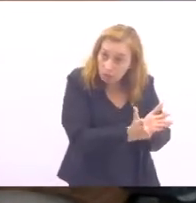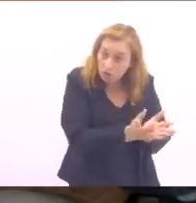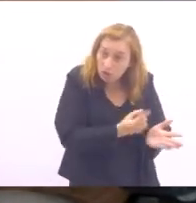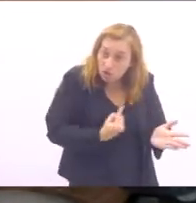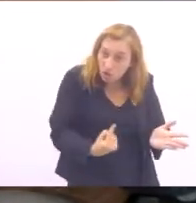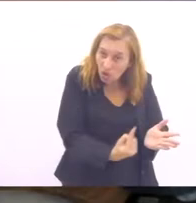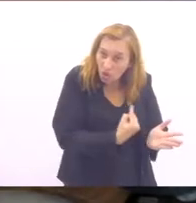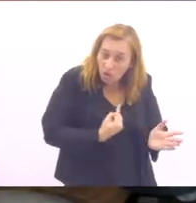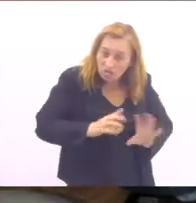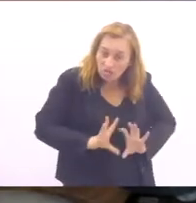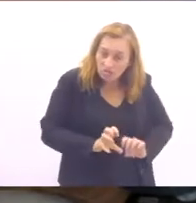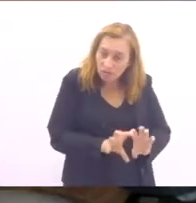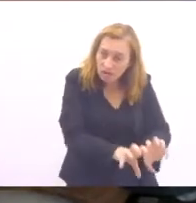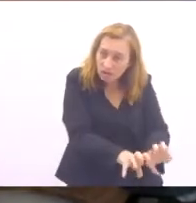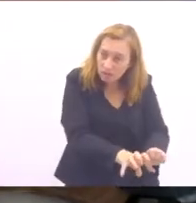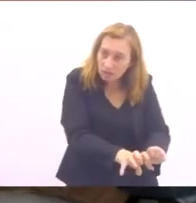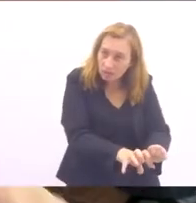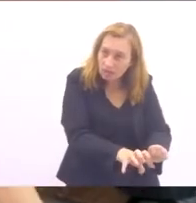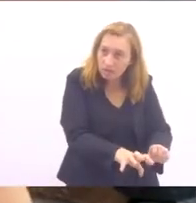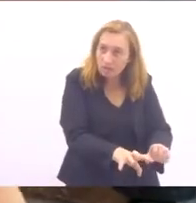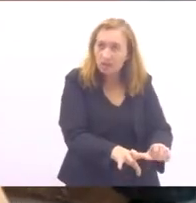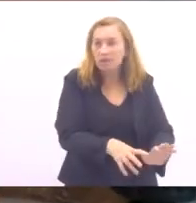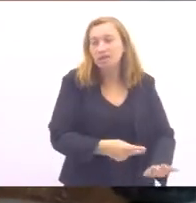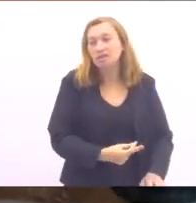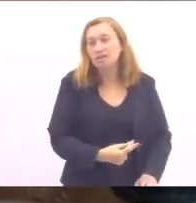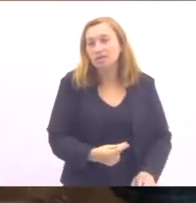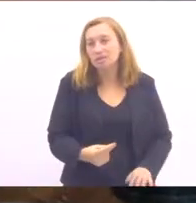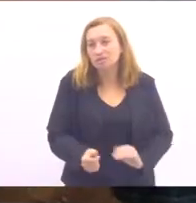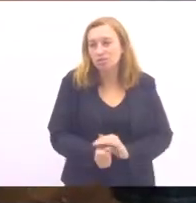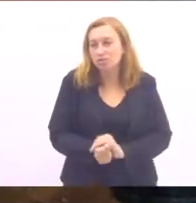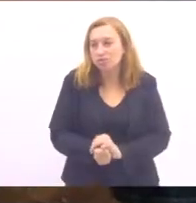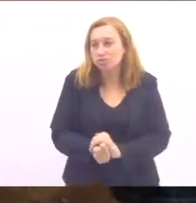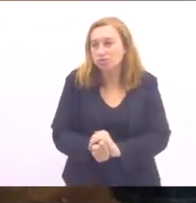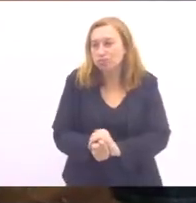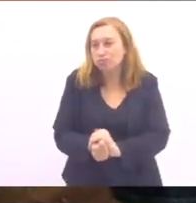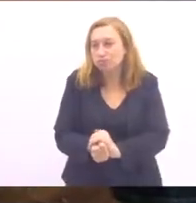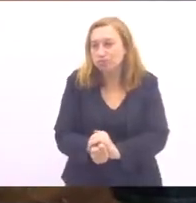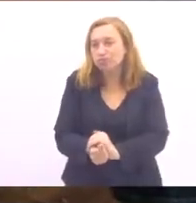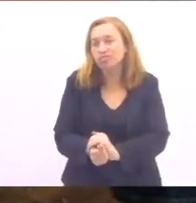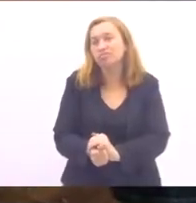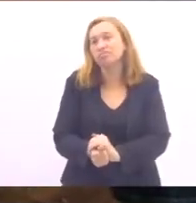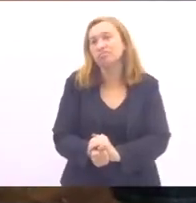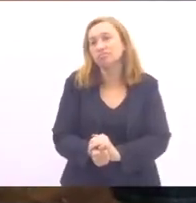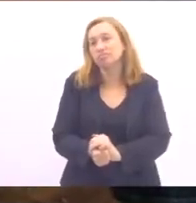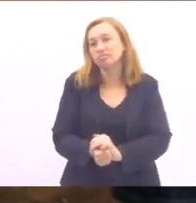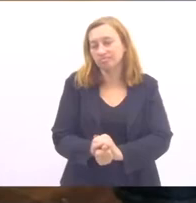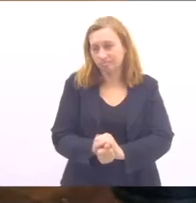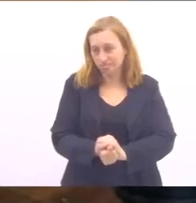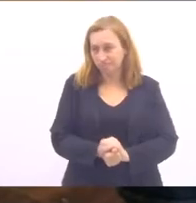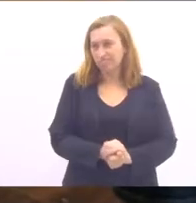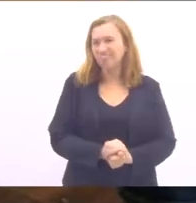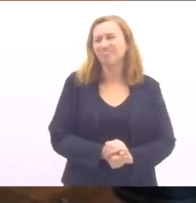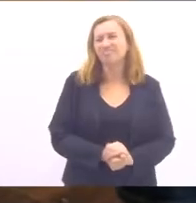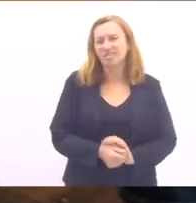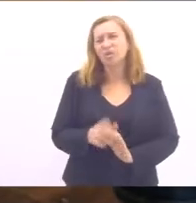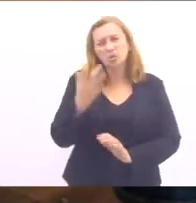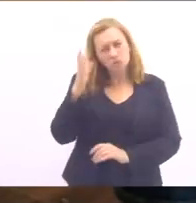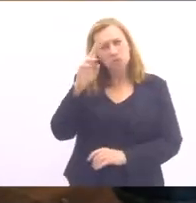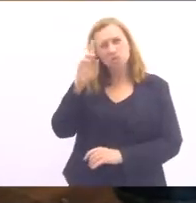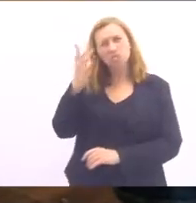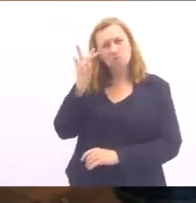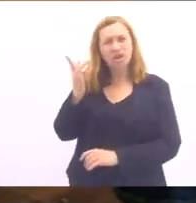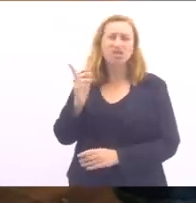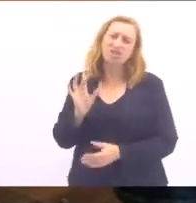nós catadores, aí nós saímos arrastando a barriga no chão, olha... A vida toda. O senhor não acha que isso é